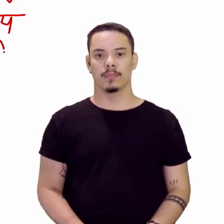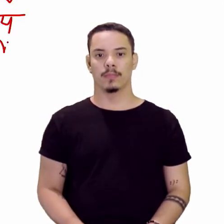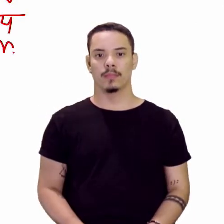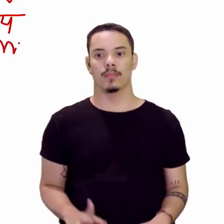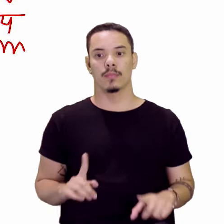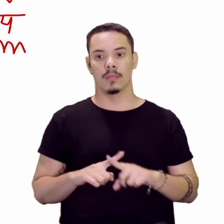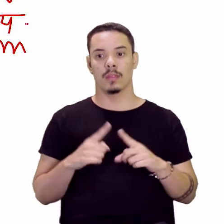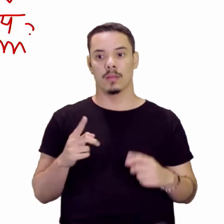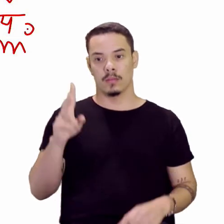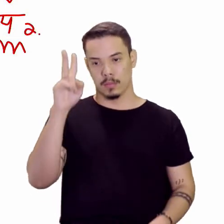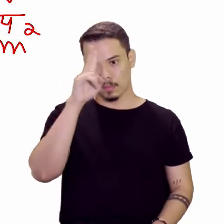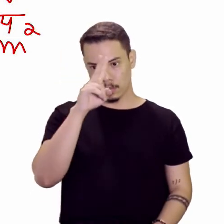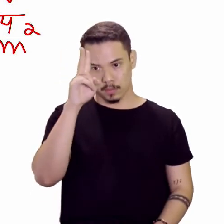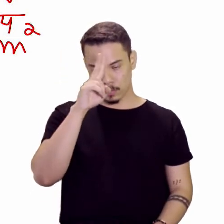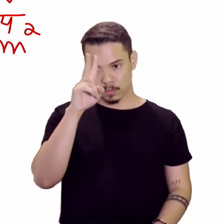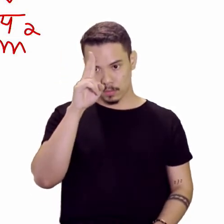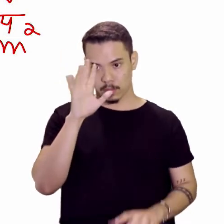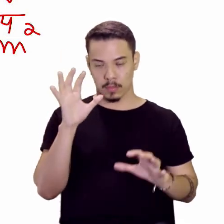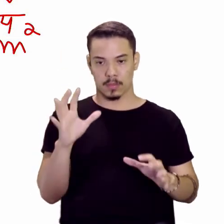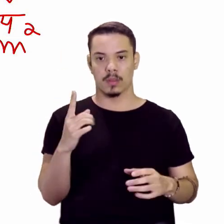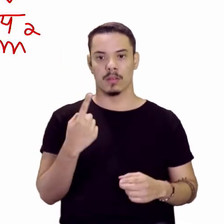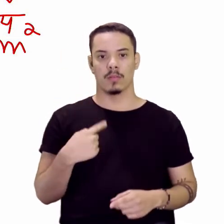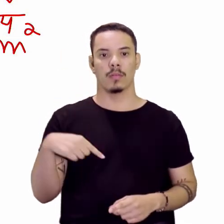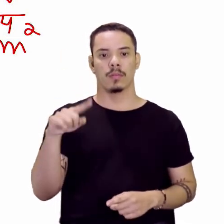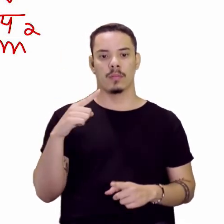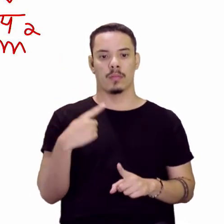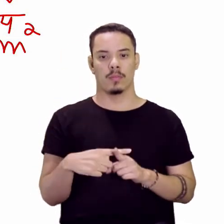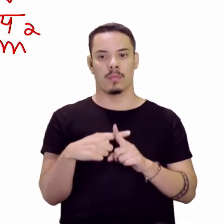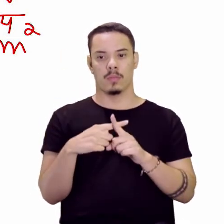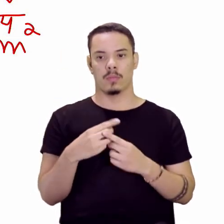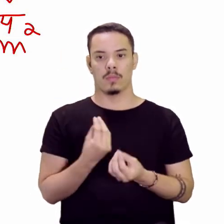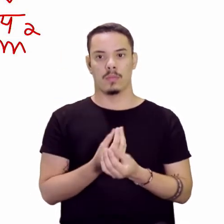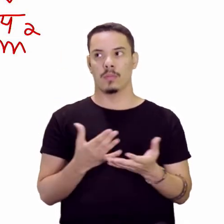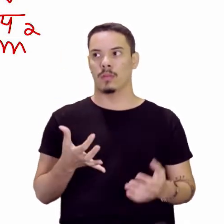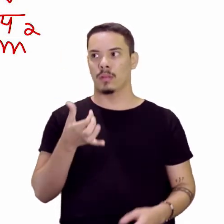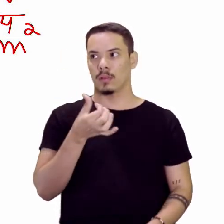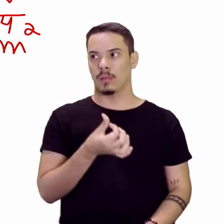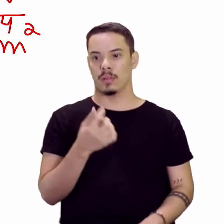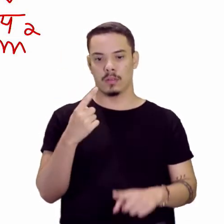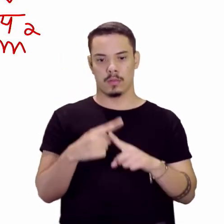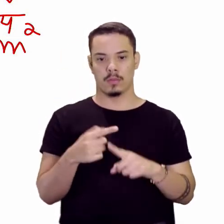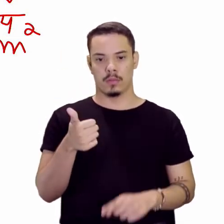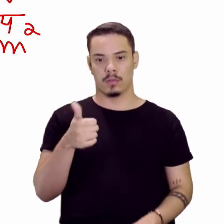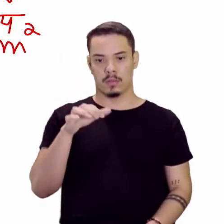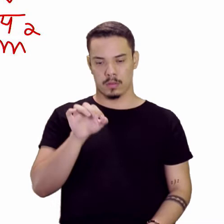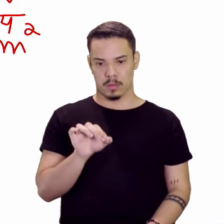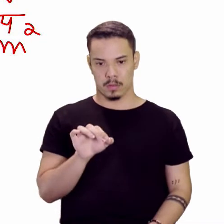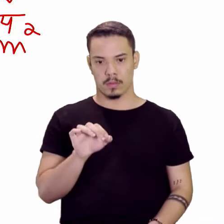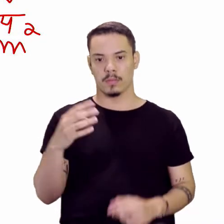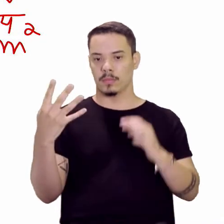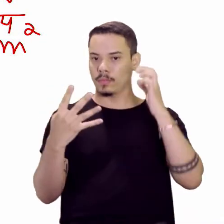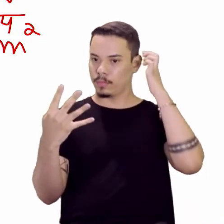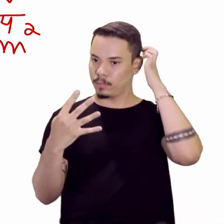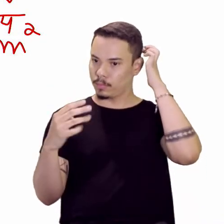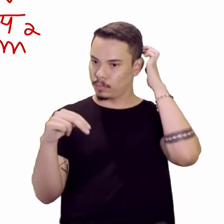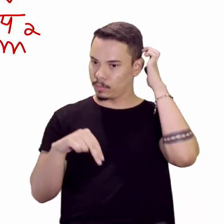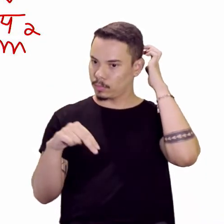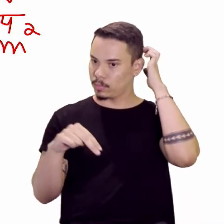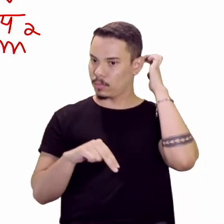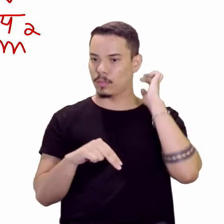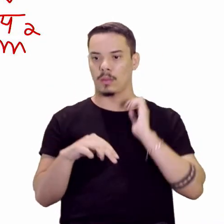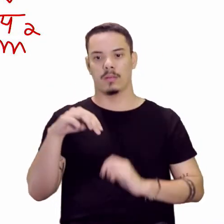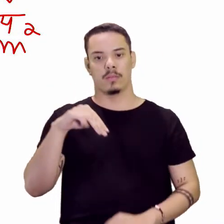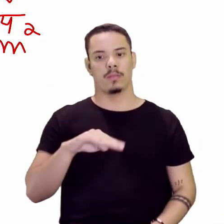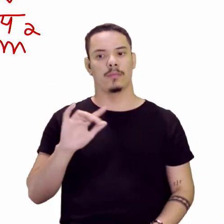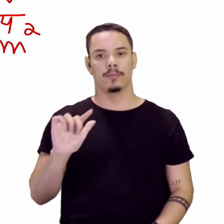aí, lembrando que o 10 a menos 4 vai para cima positivo, vai ficar 6 vezes 10 a quarta Newton por metro